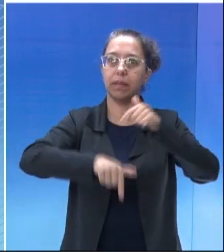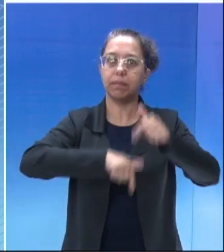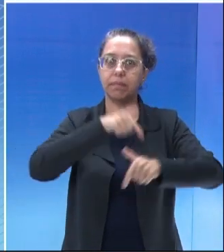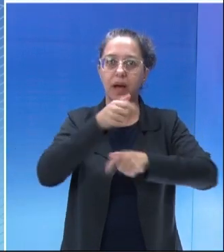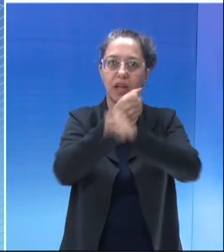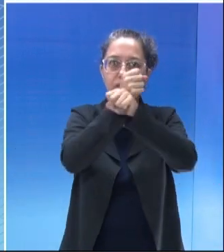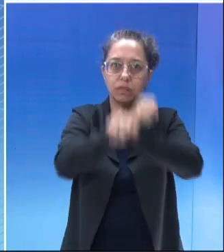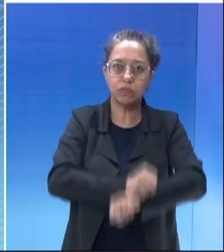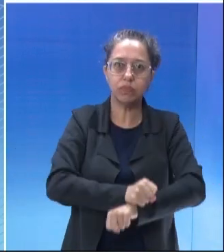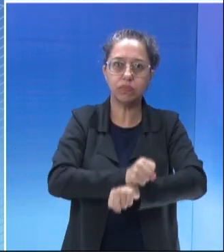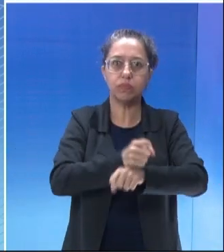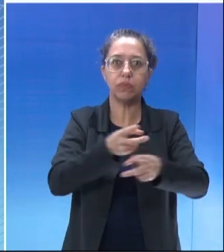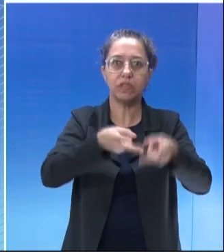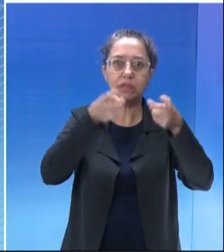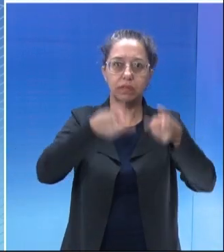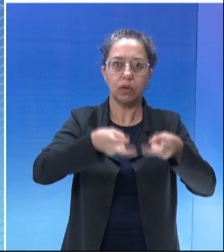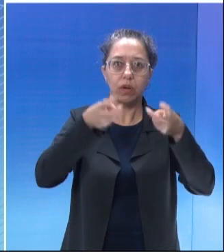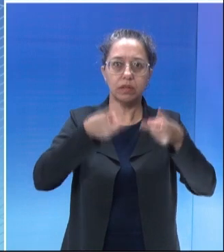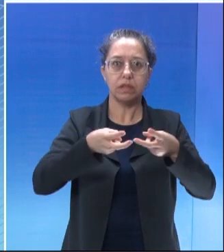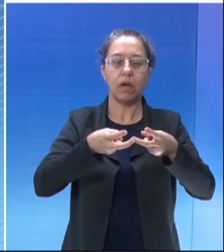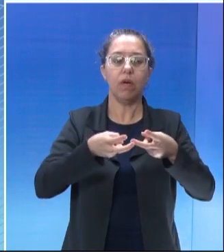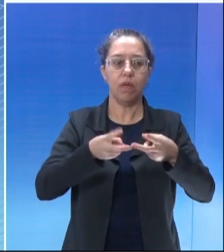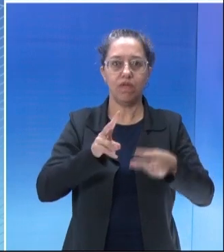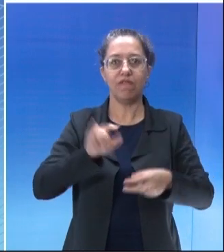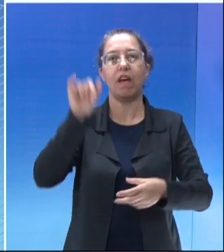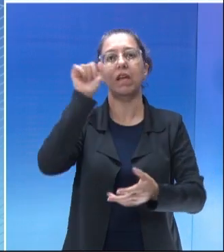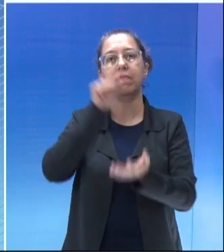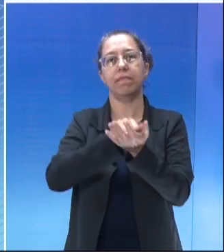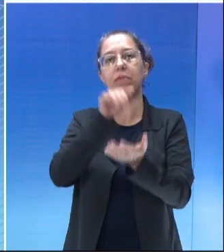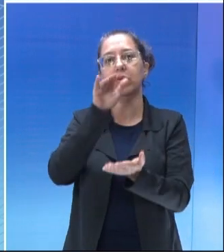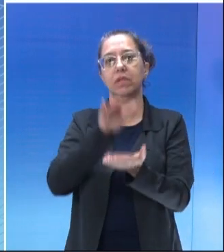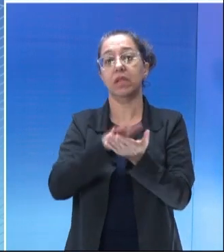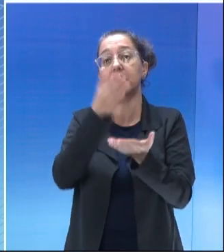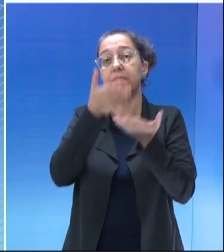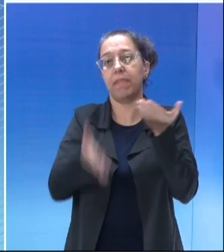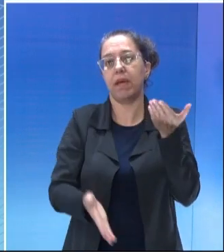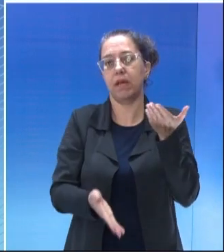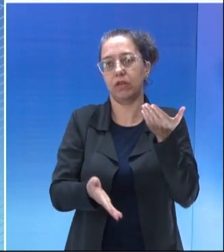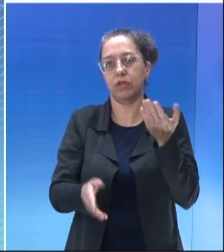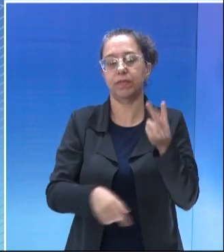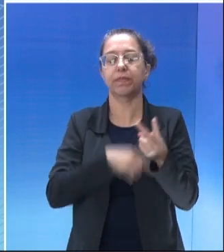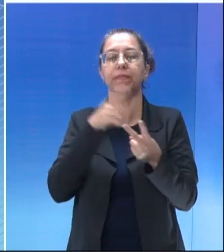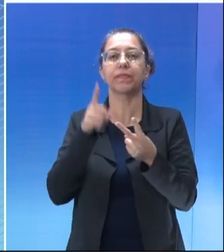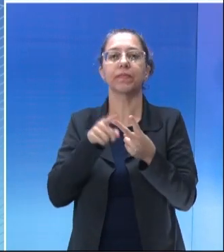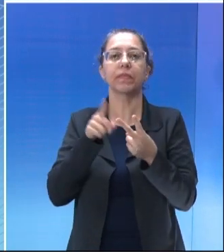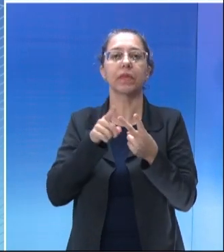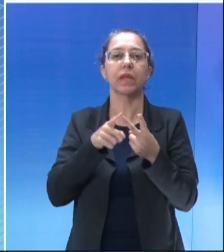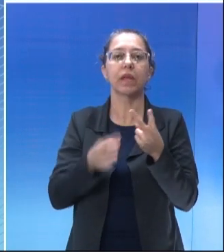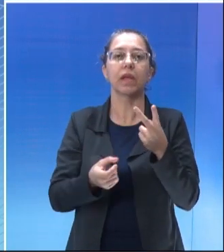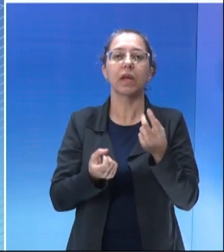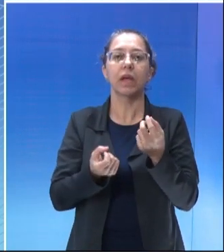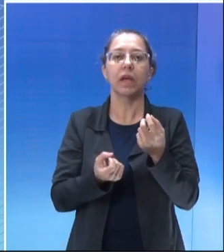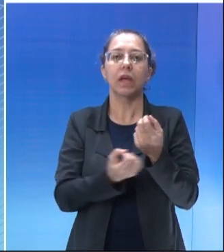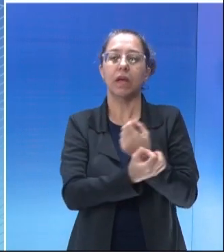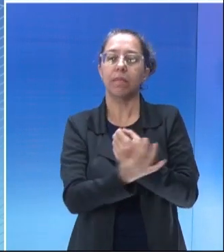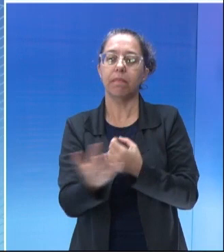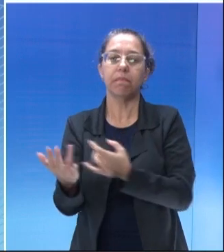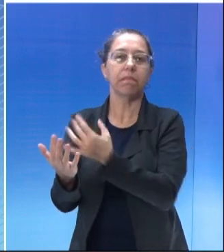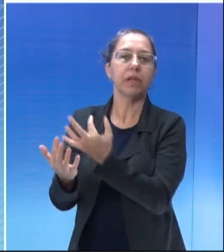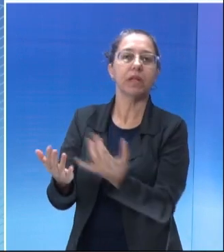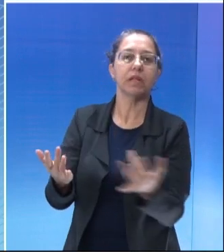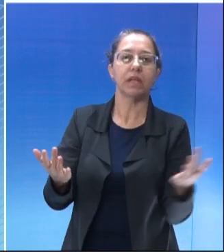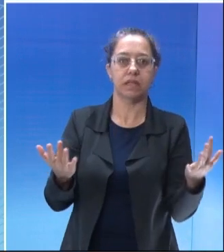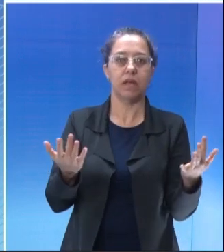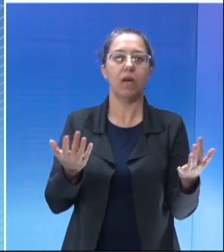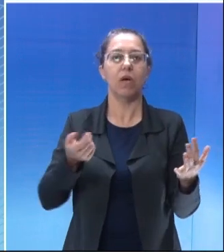condições análogas à de escravo. A outra situação é a plantação de psicotrópicos, drogas, o